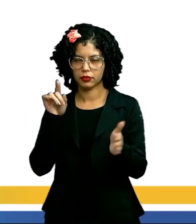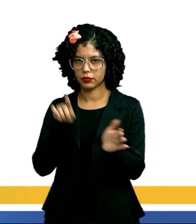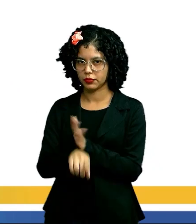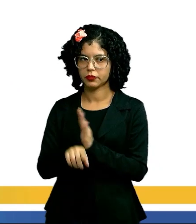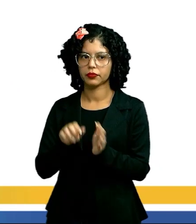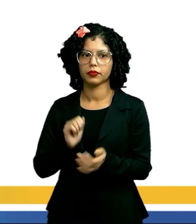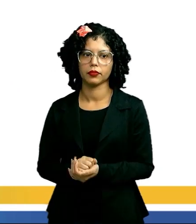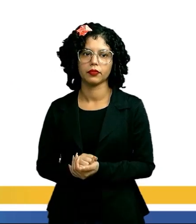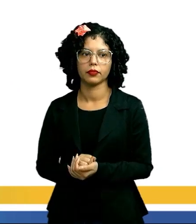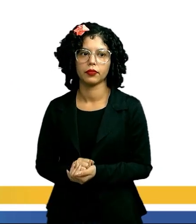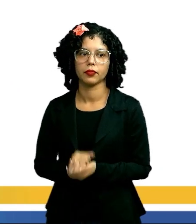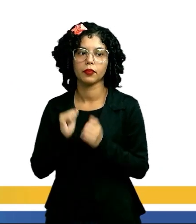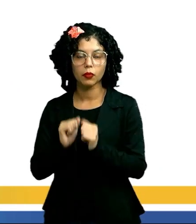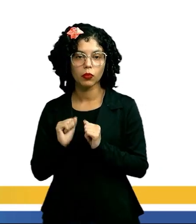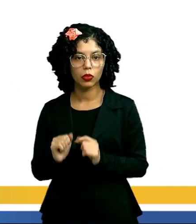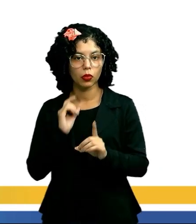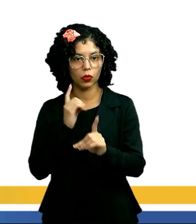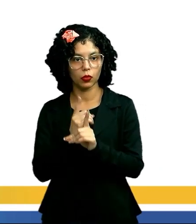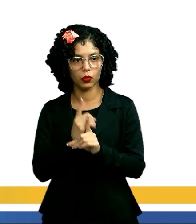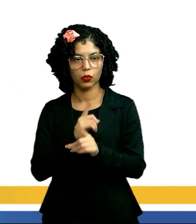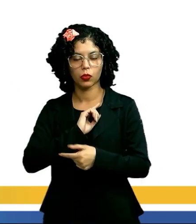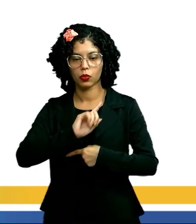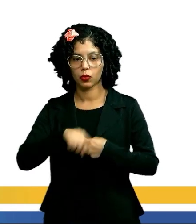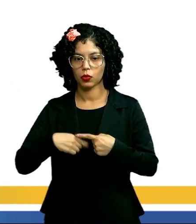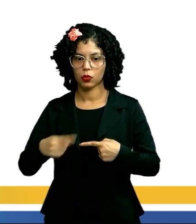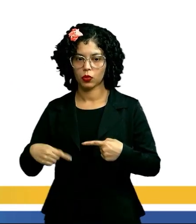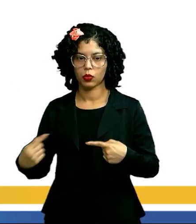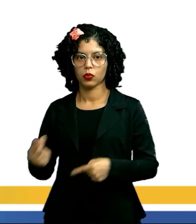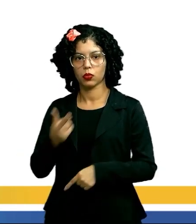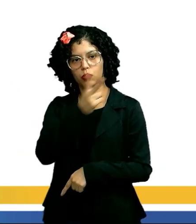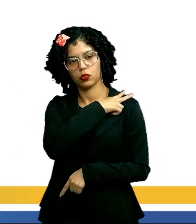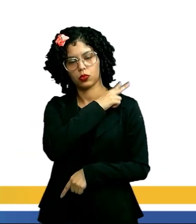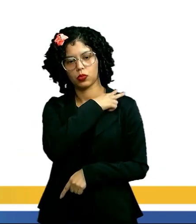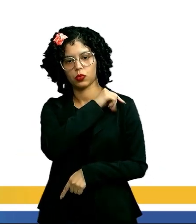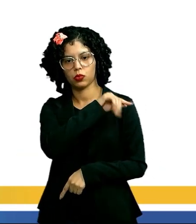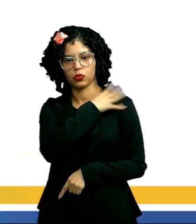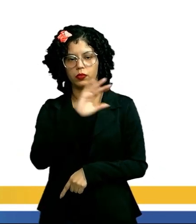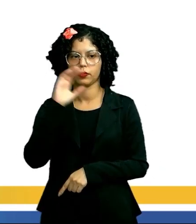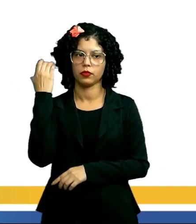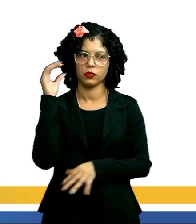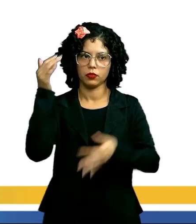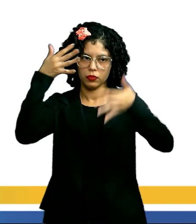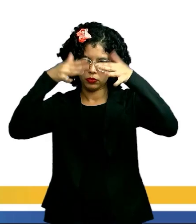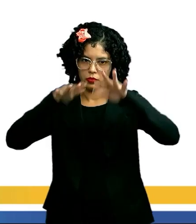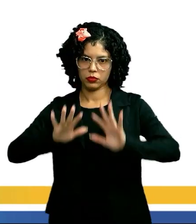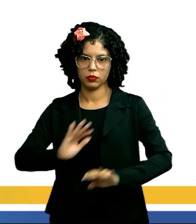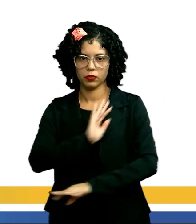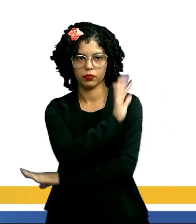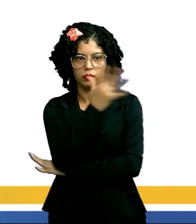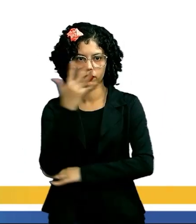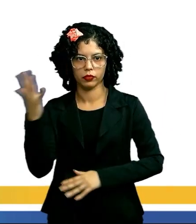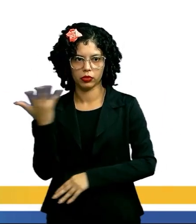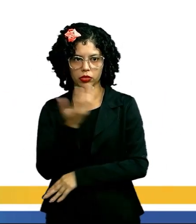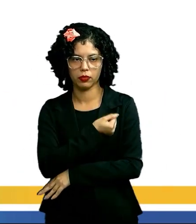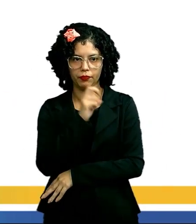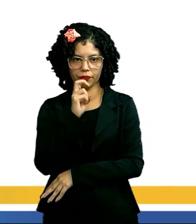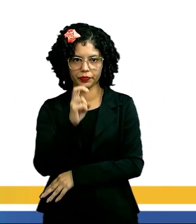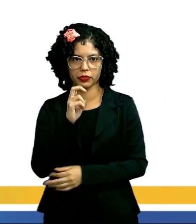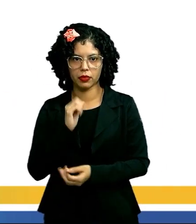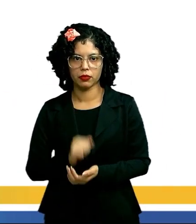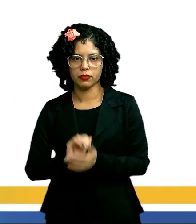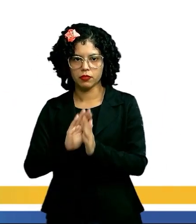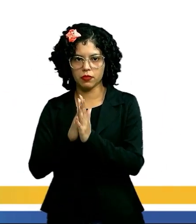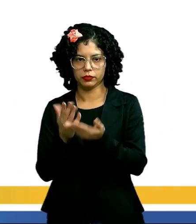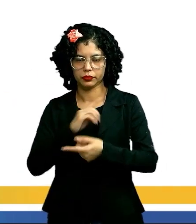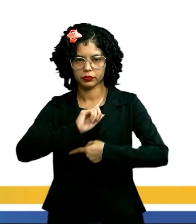questões. Essa questão ela pode ser encontrada no nosso livro 2 de Ciências da Natureza, é a questão número 5. Ela vai estar